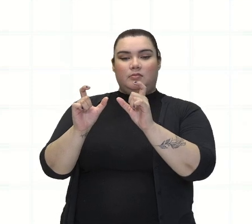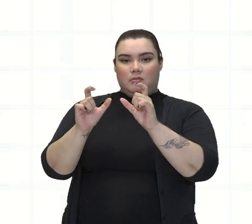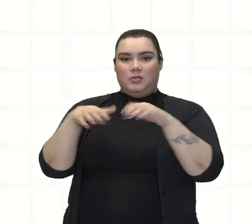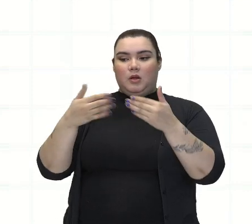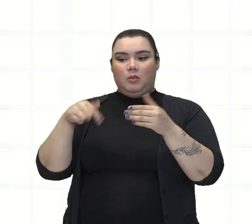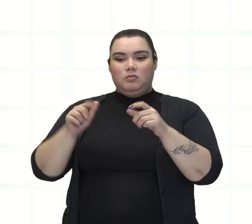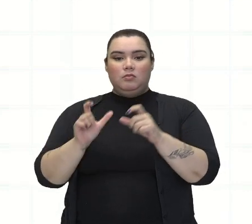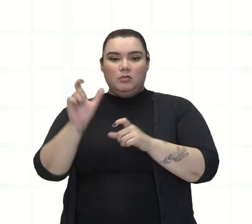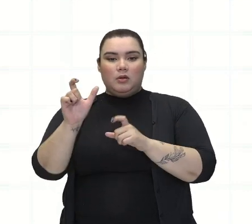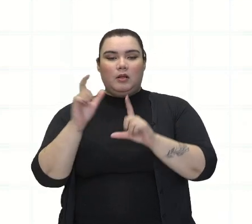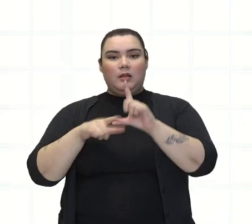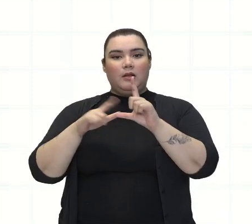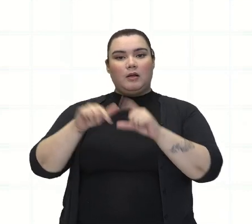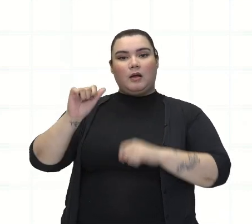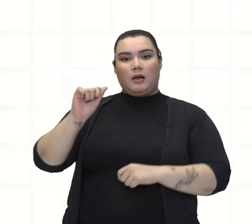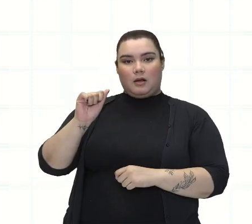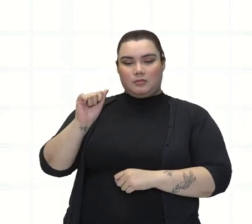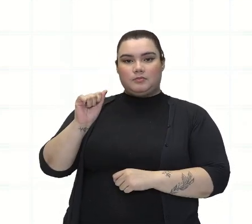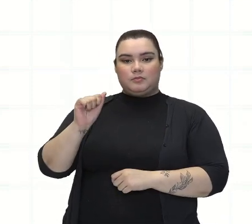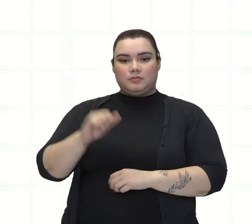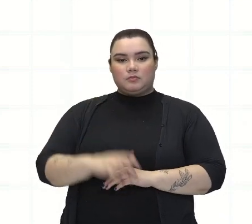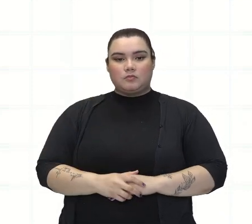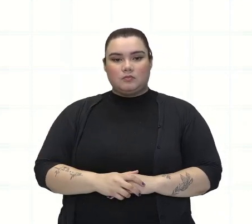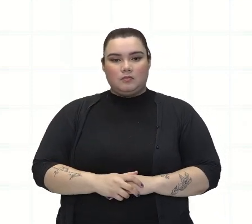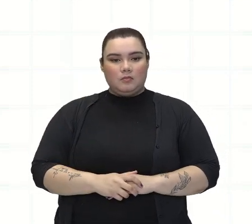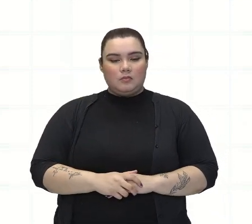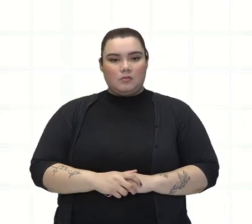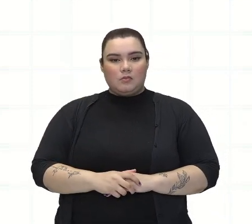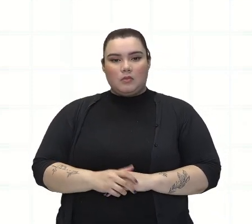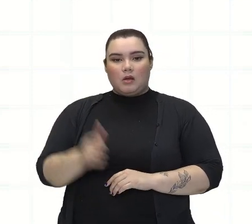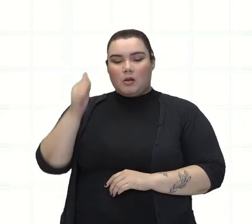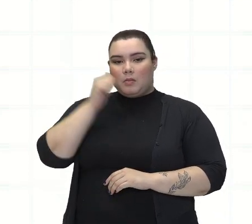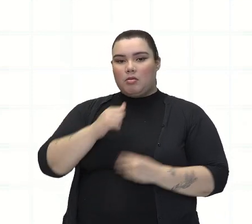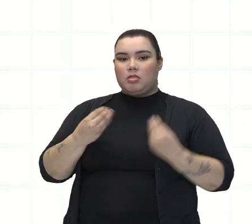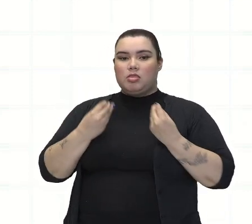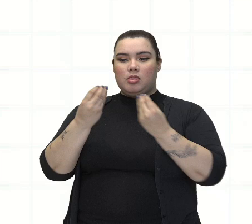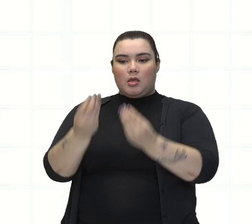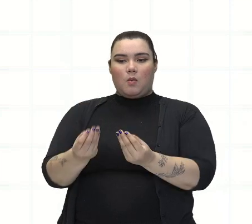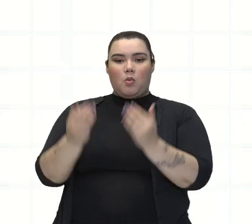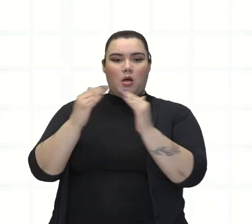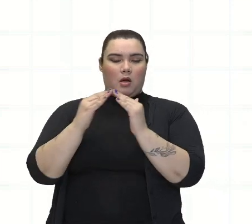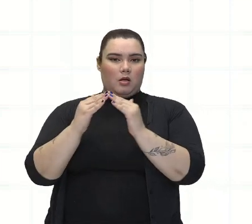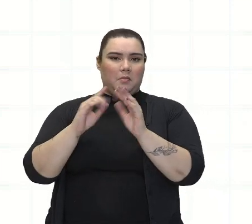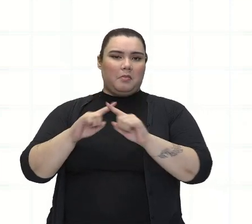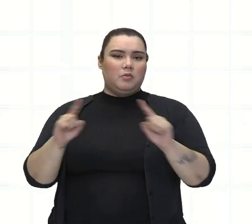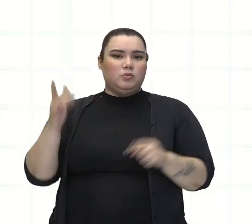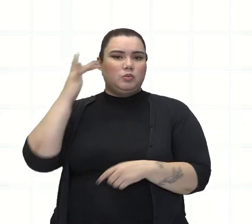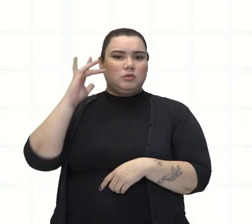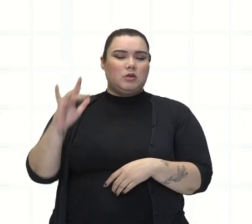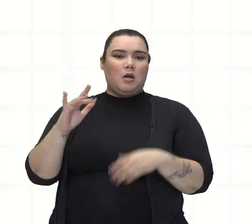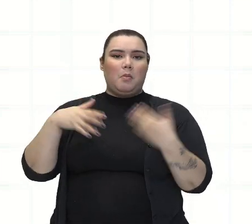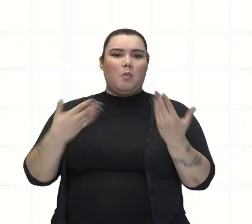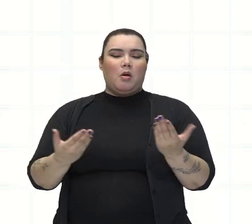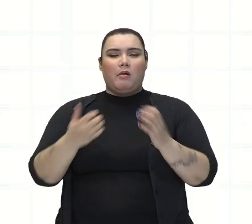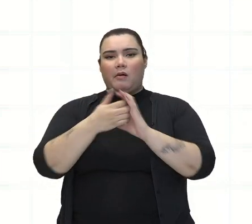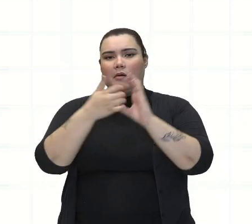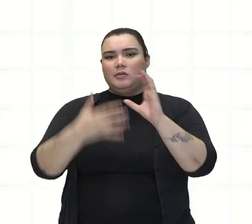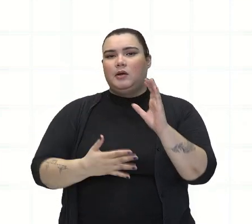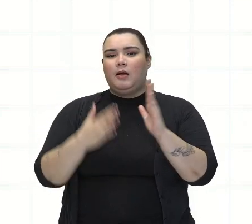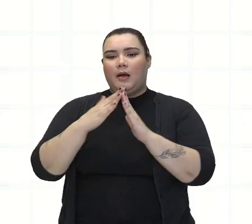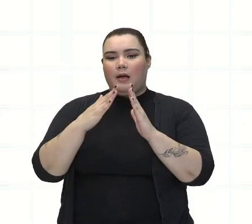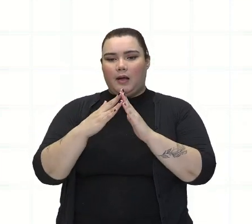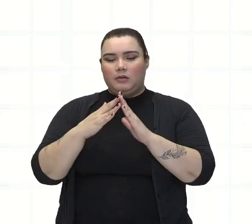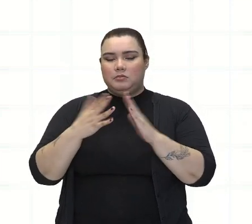acompanhando aí a asa. Sacha lhe deu uma casa. A gente não sabe como é que é essa caracterização da casa. Foi uma